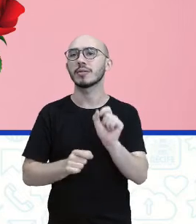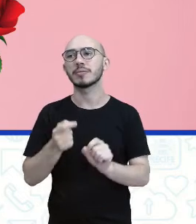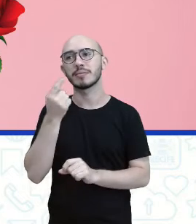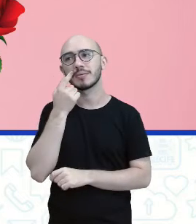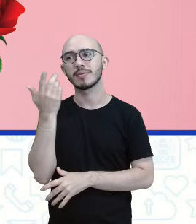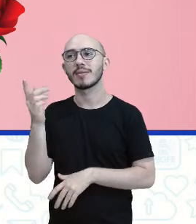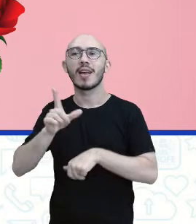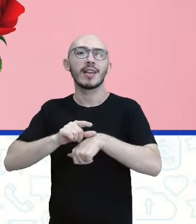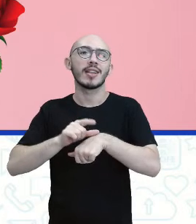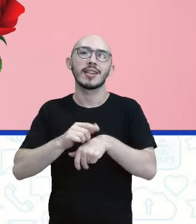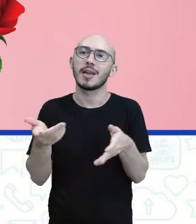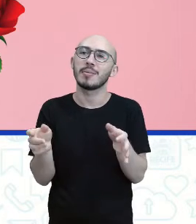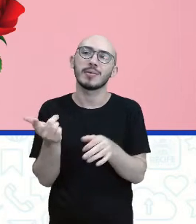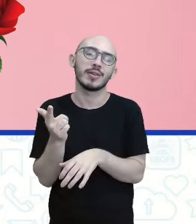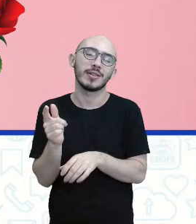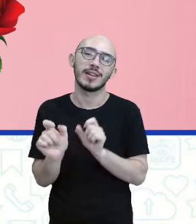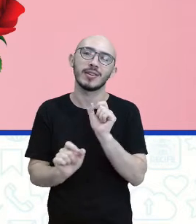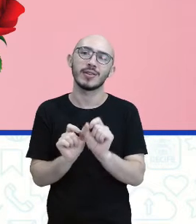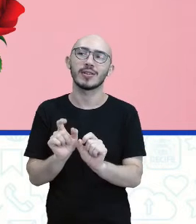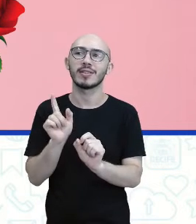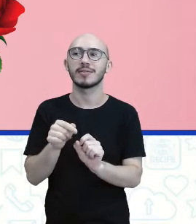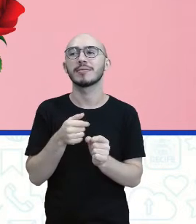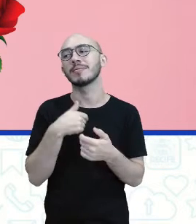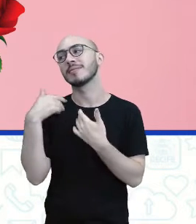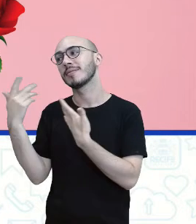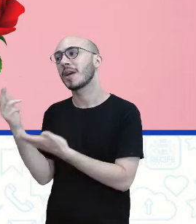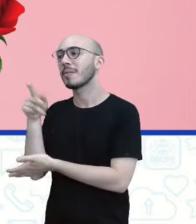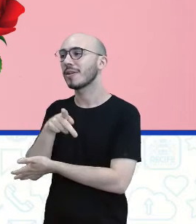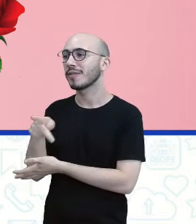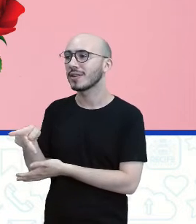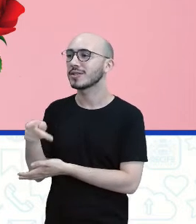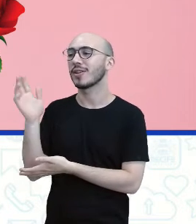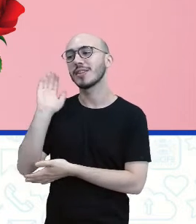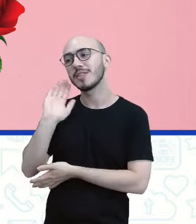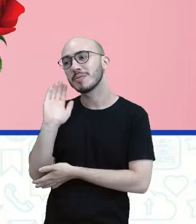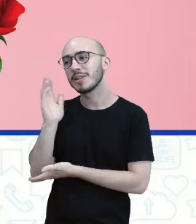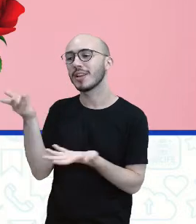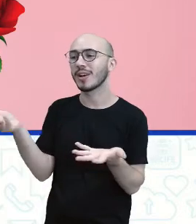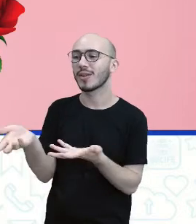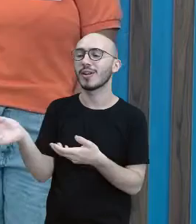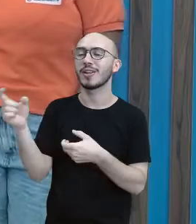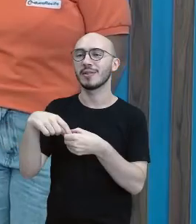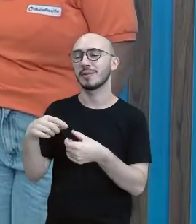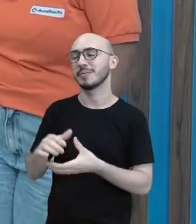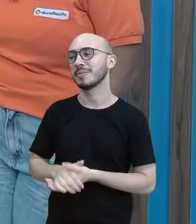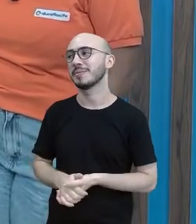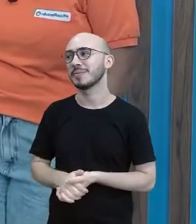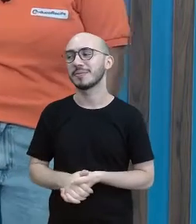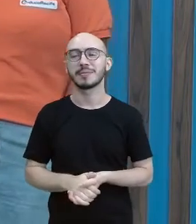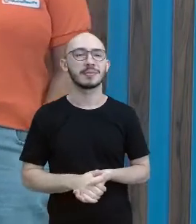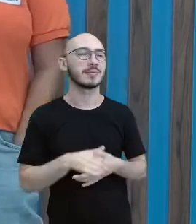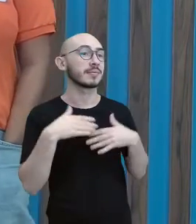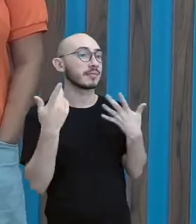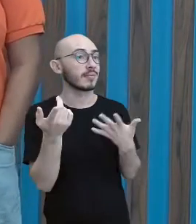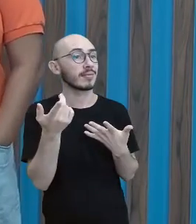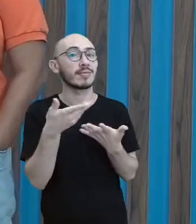aqui, mas a gente não vai conseguir falar. Vou passar para a professora Dini se despedir de vocês e eu já volto, tá?